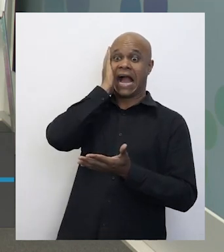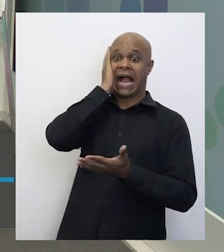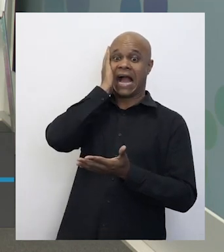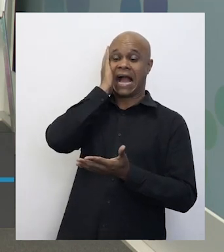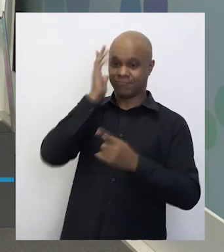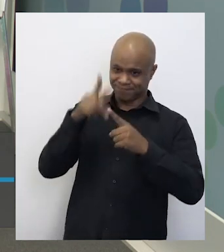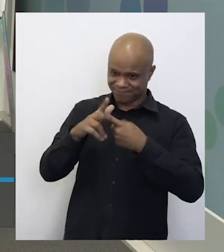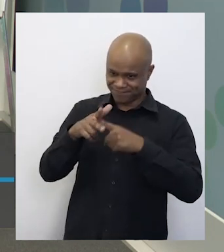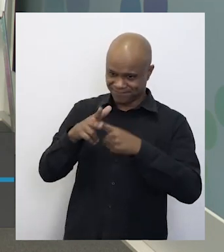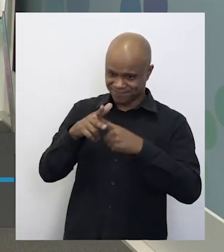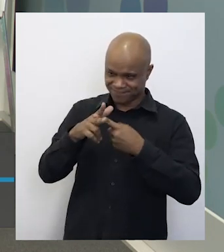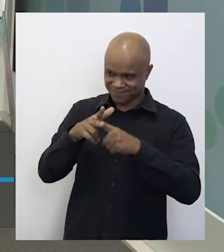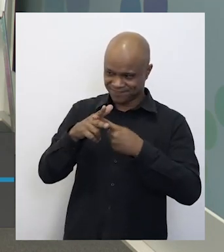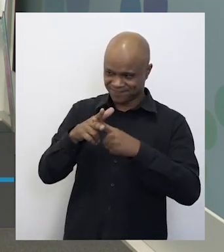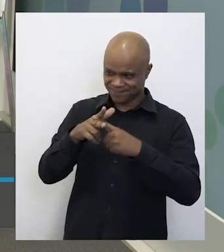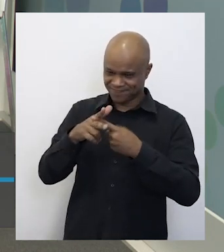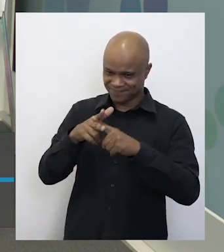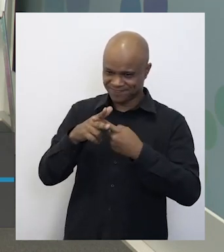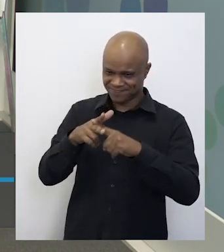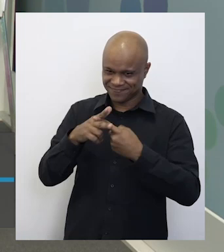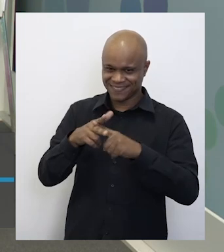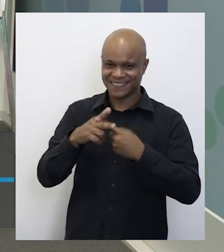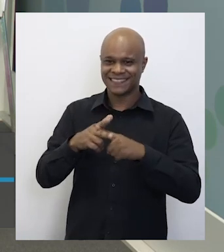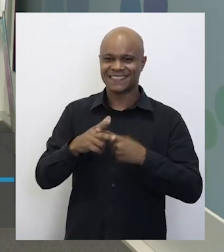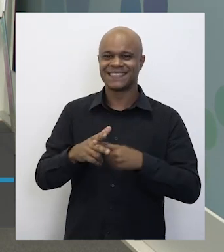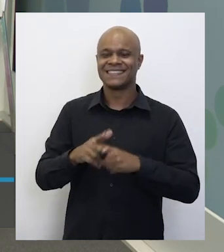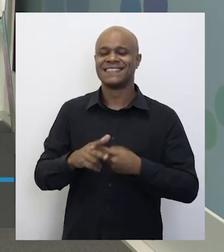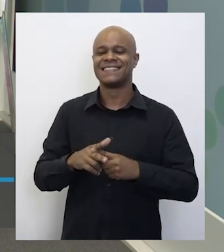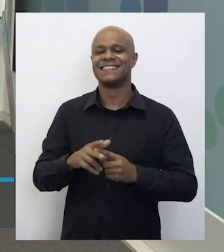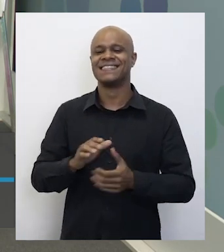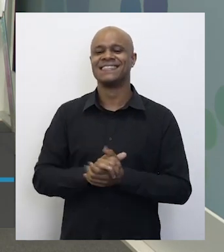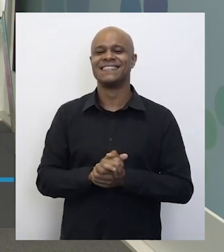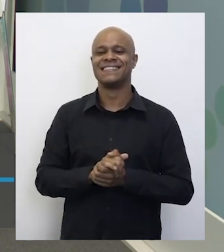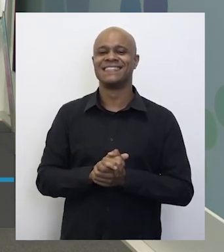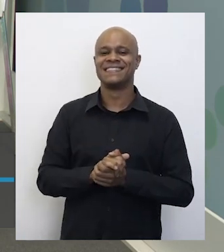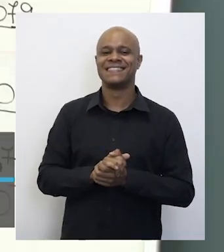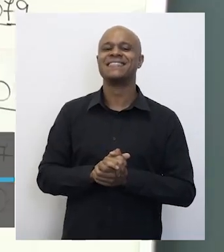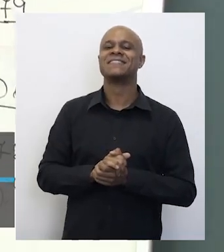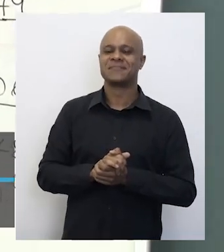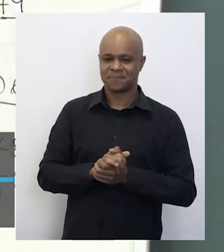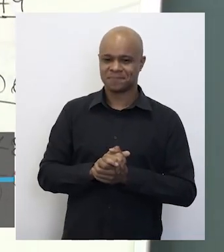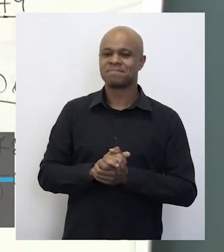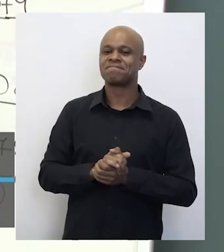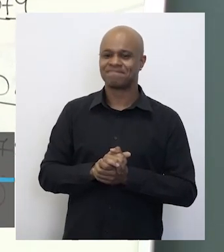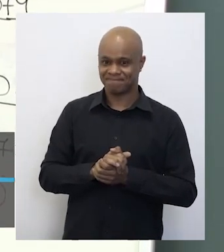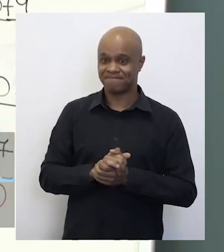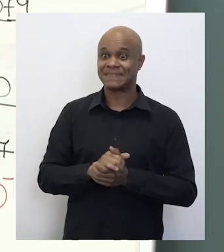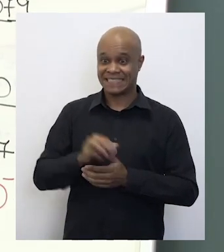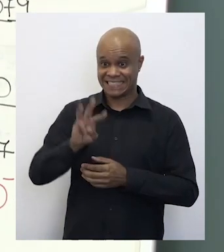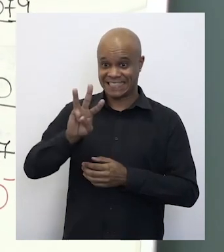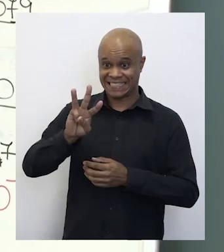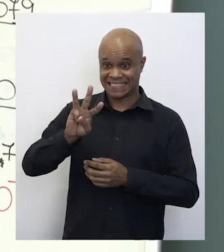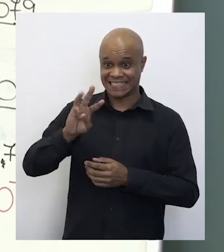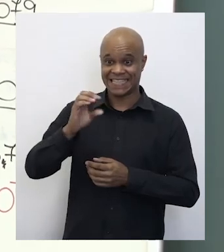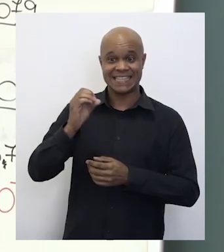vamos corrigir o nosso são erro. só 3 zeros, tá? Depois da vírgula. Aqui? Isso. Ah, tá vendo, pessoal? Então vamos